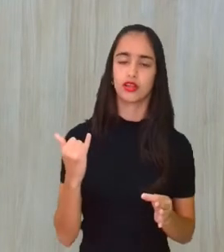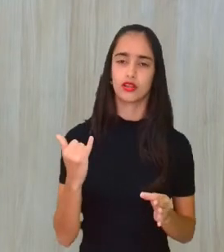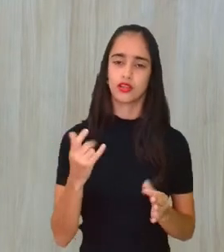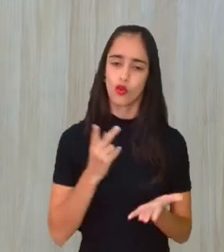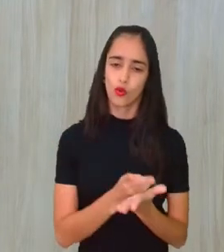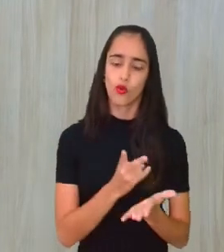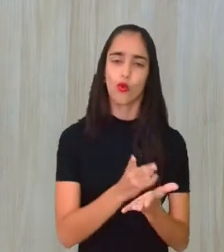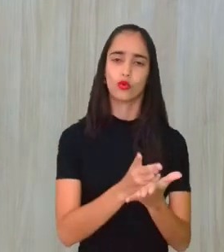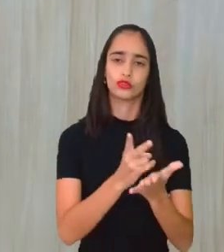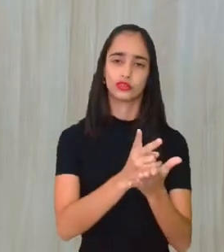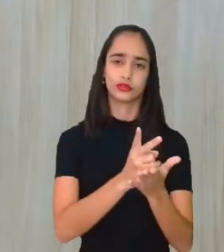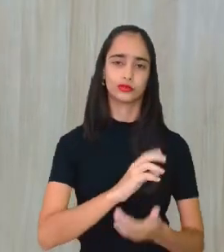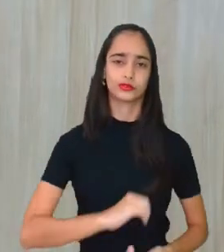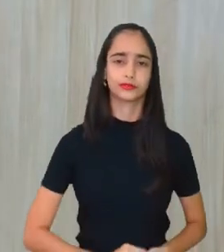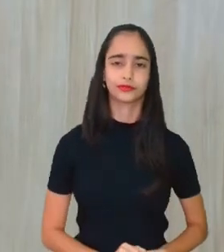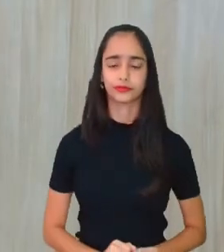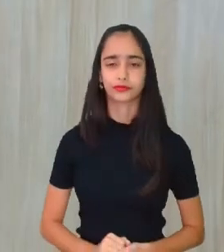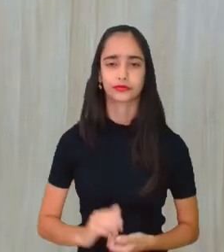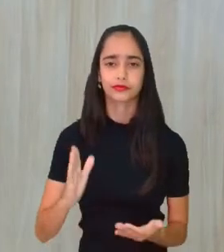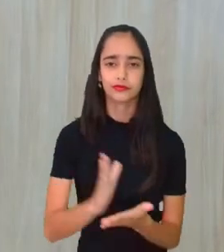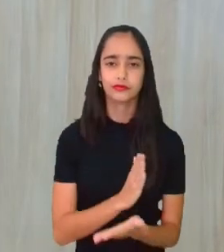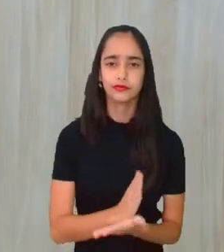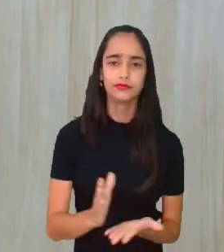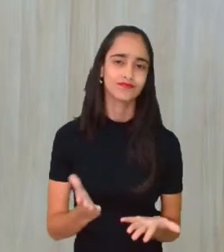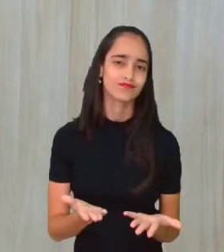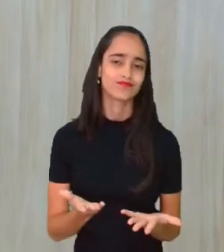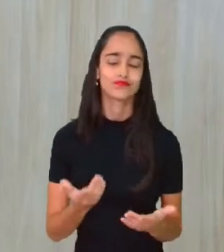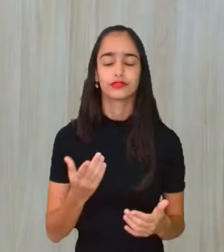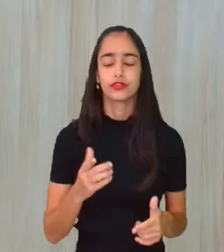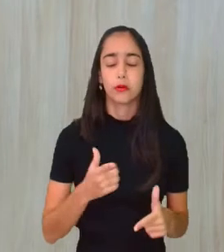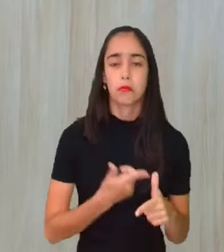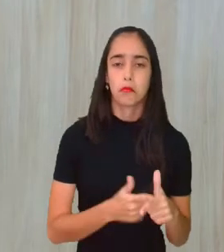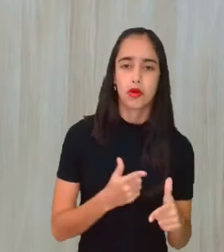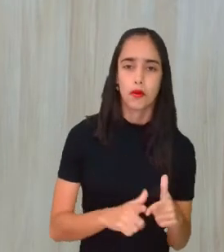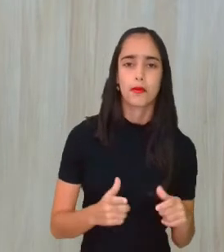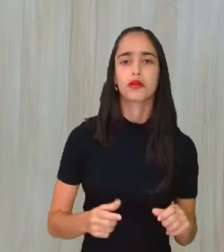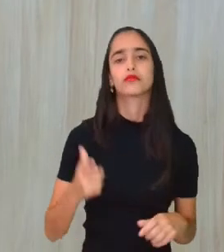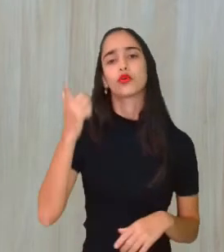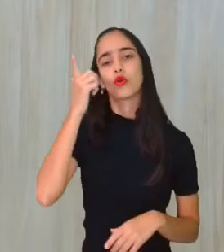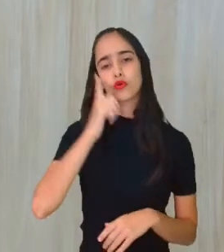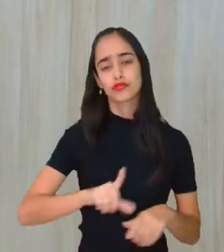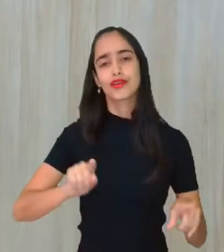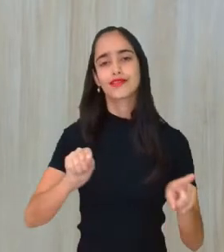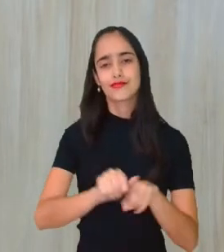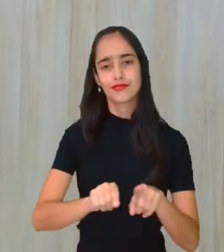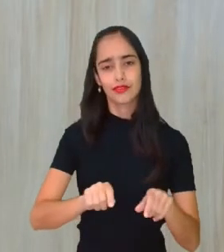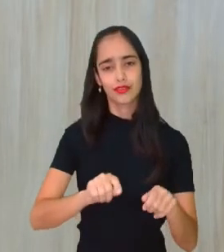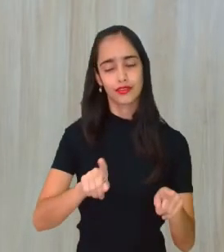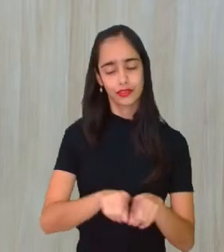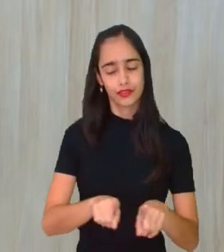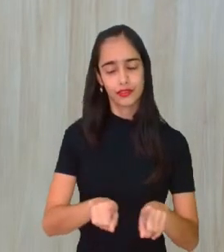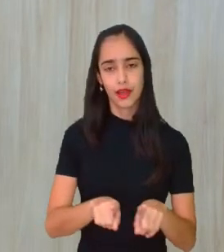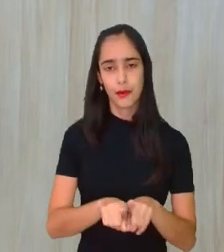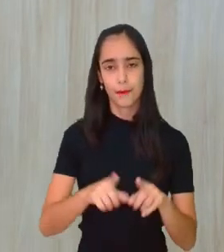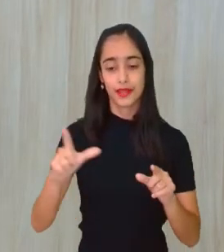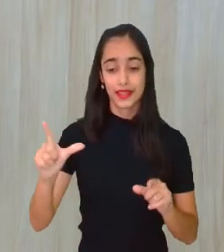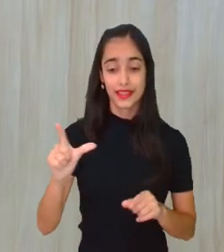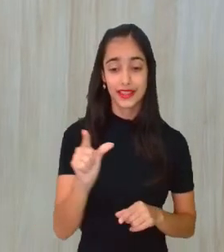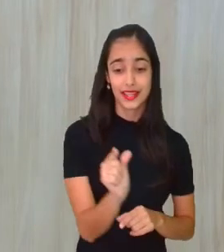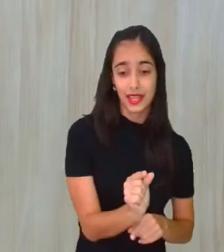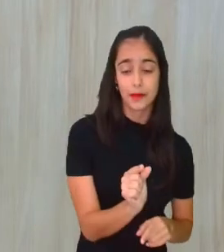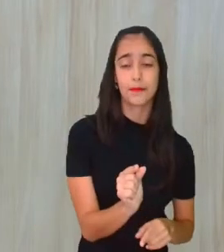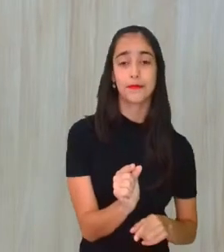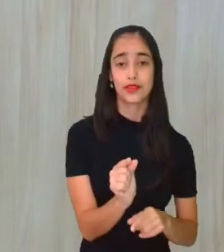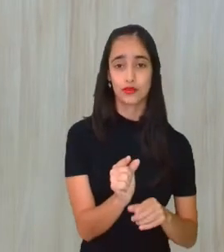elétrica, em alguns casos de acidente, ele também consegue interromper o fluxo de corrente